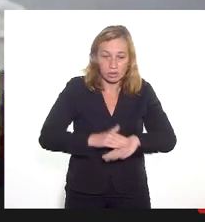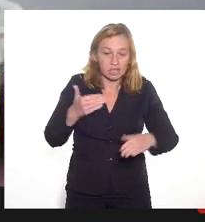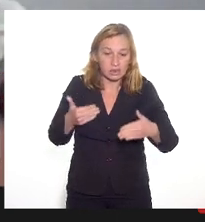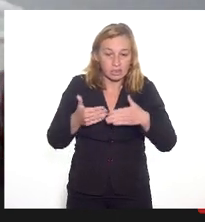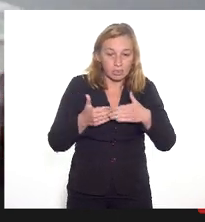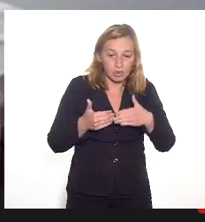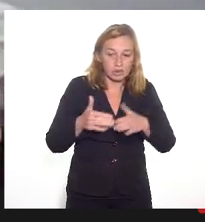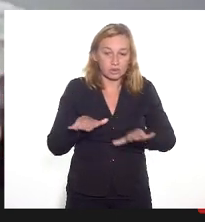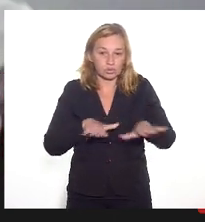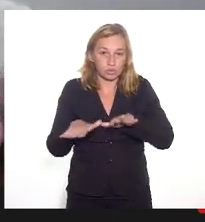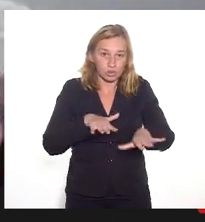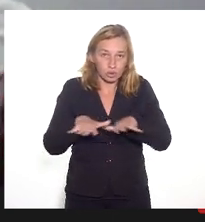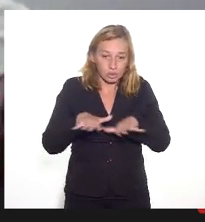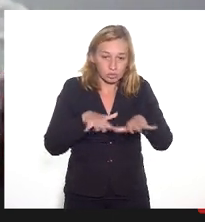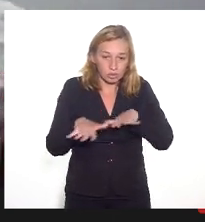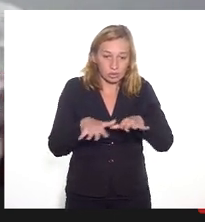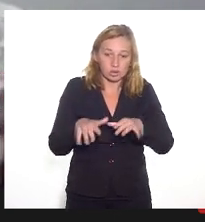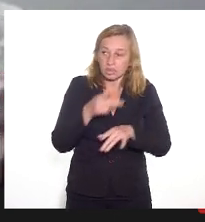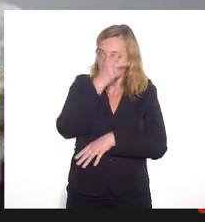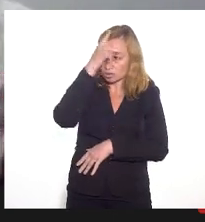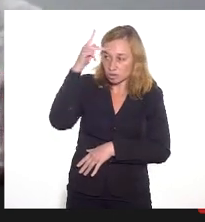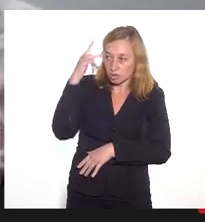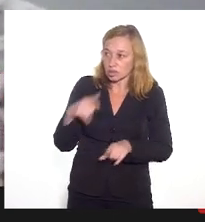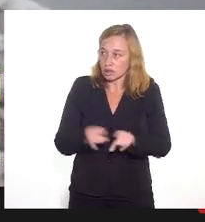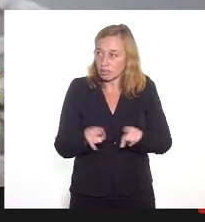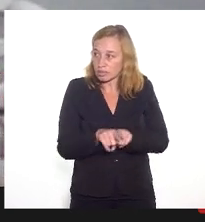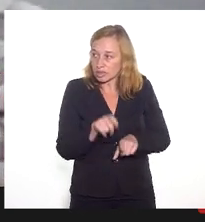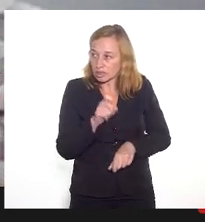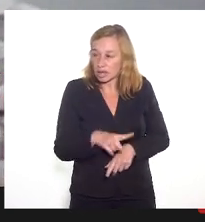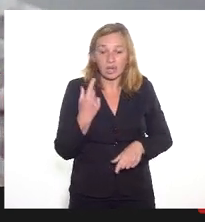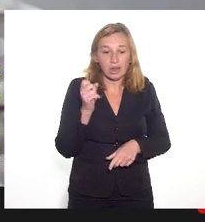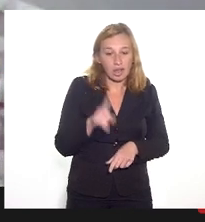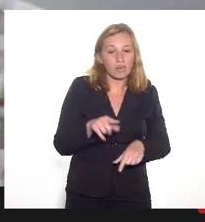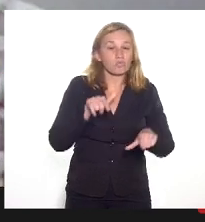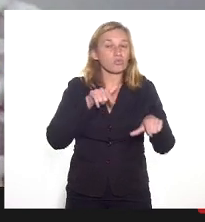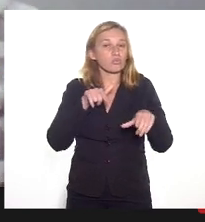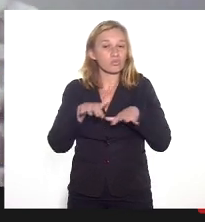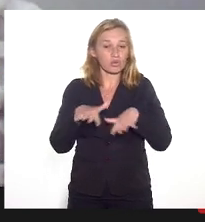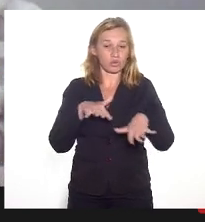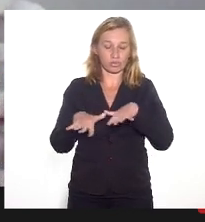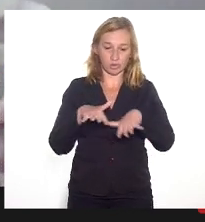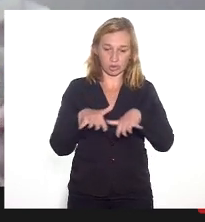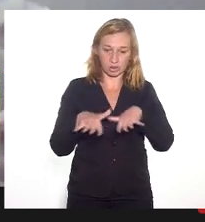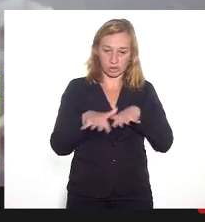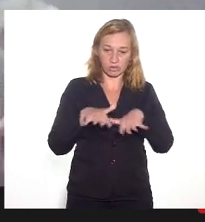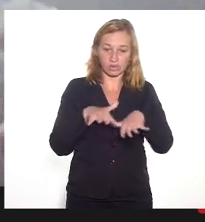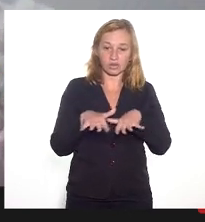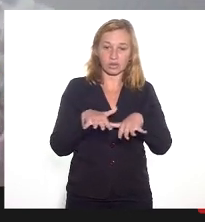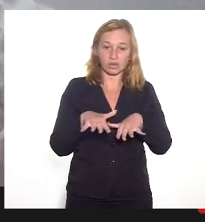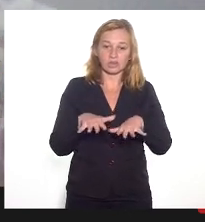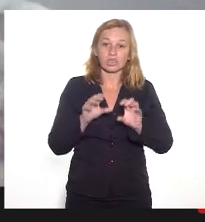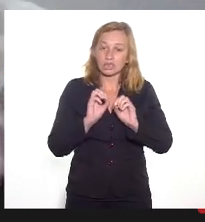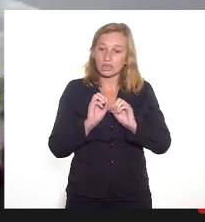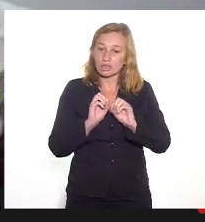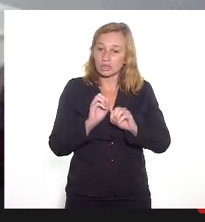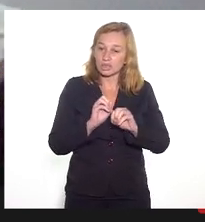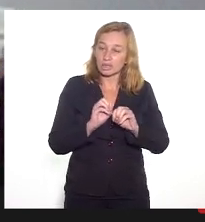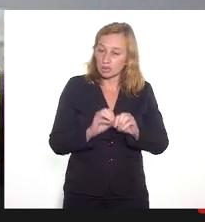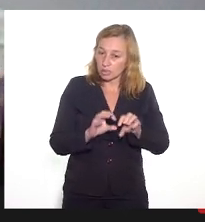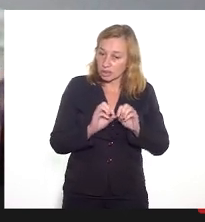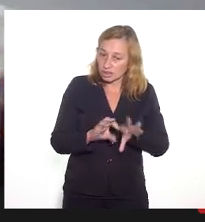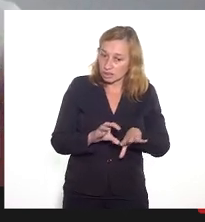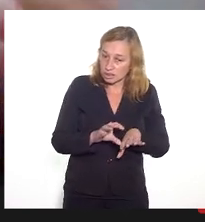próximos dos movimentos e das pessoas. Né? É um movimento assim, que a gente chama educativo em relação a essa palavra